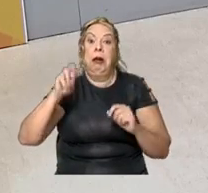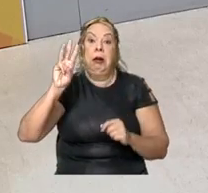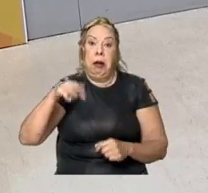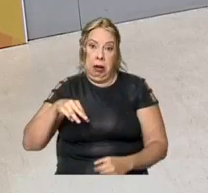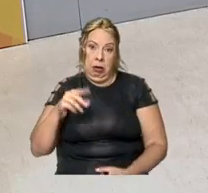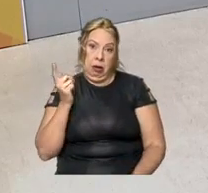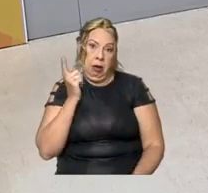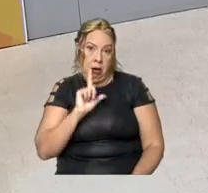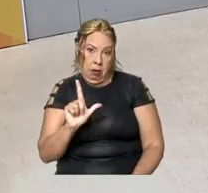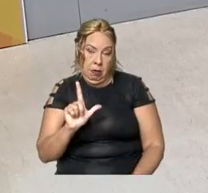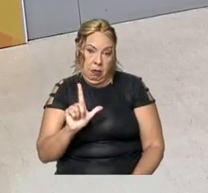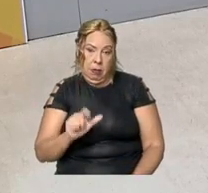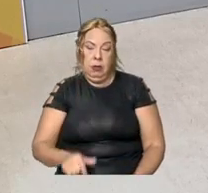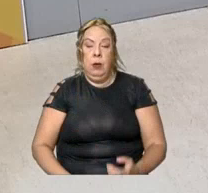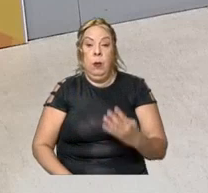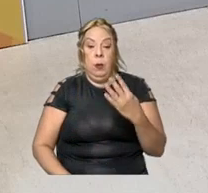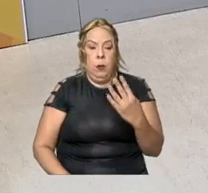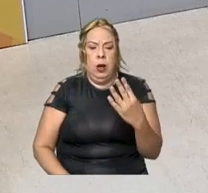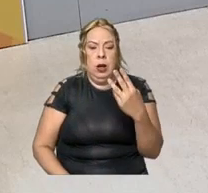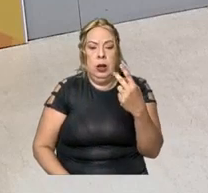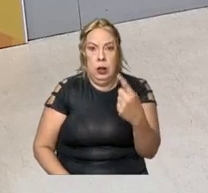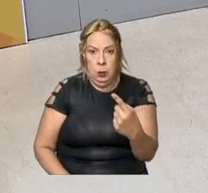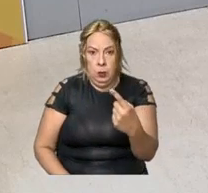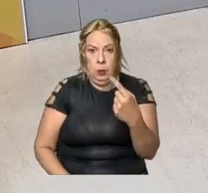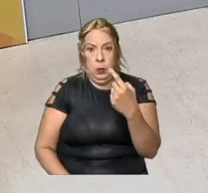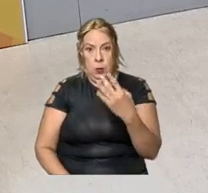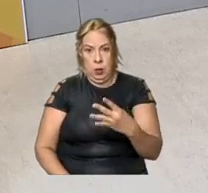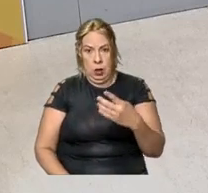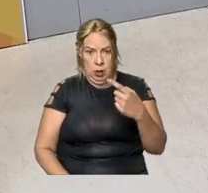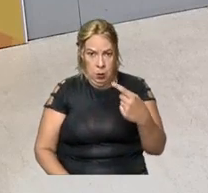aí, 41, decide, 41, decide.